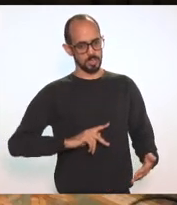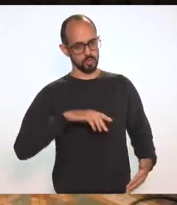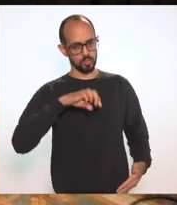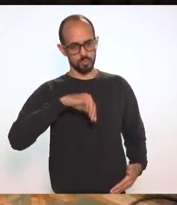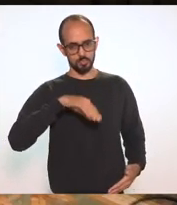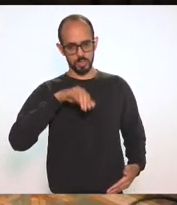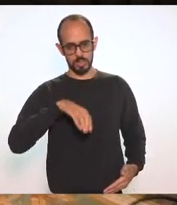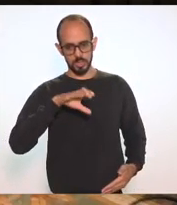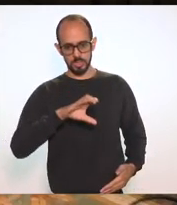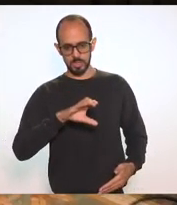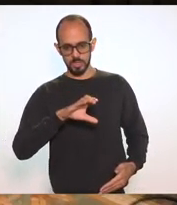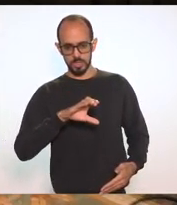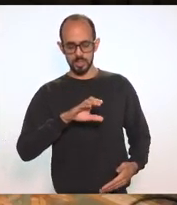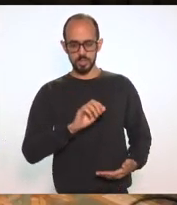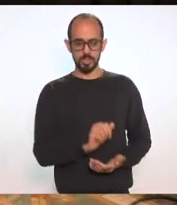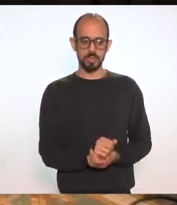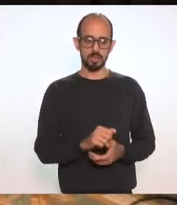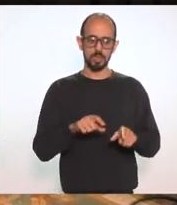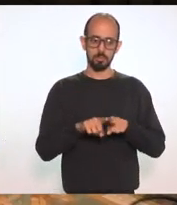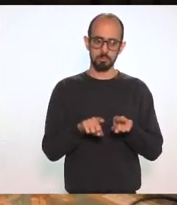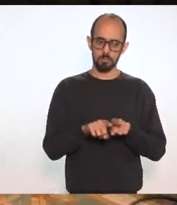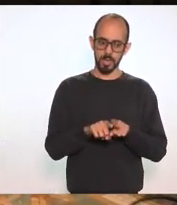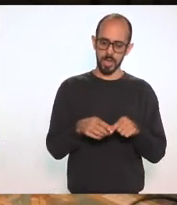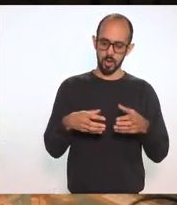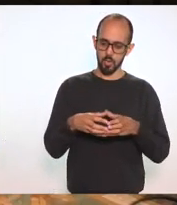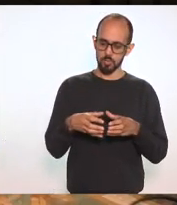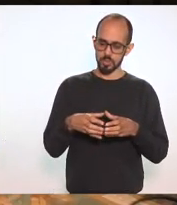há a comissão de direitos humanos e que essas